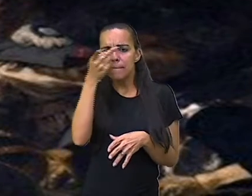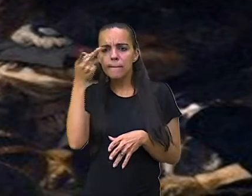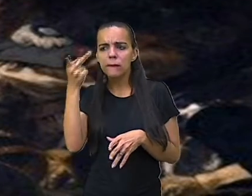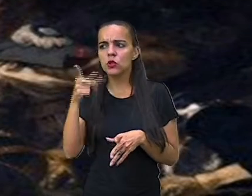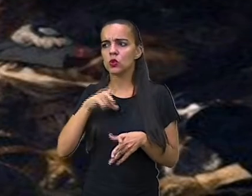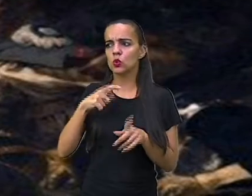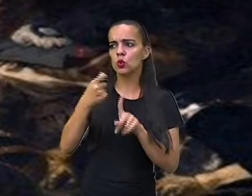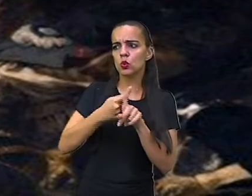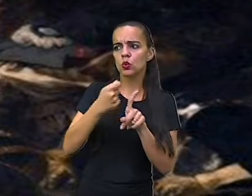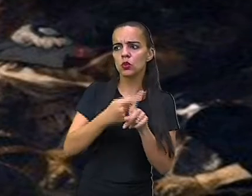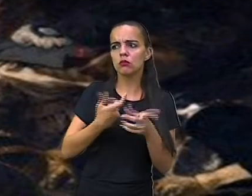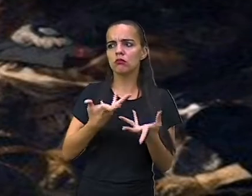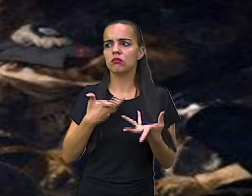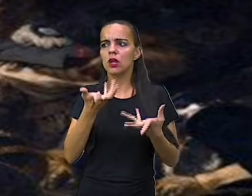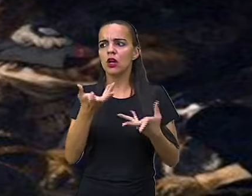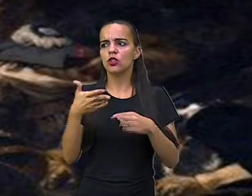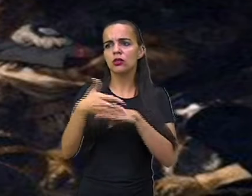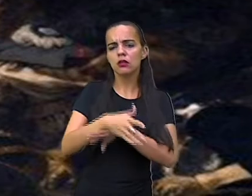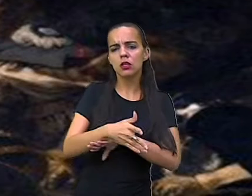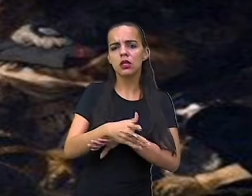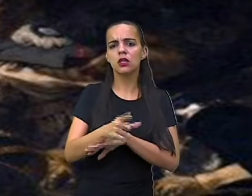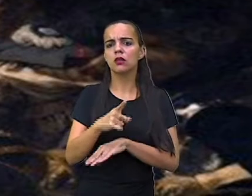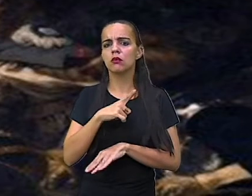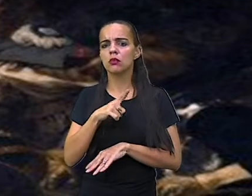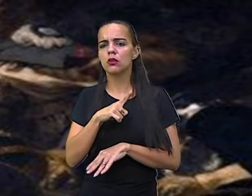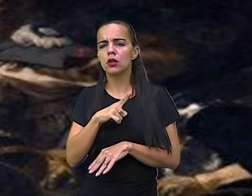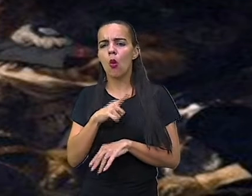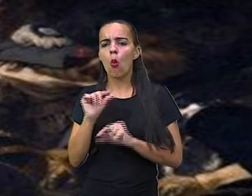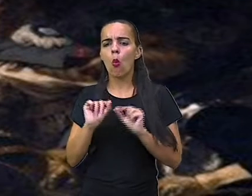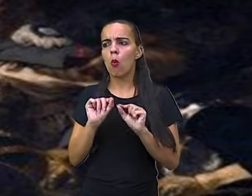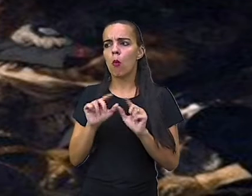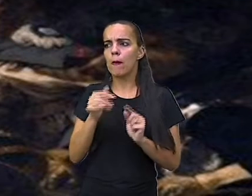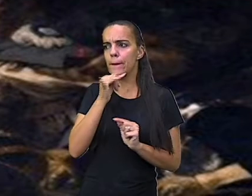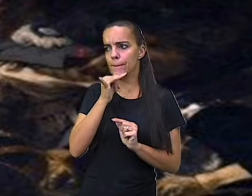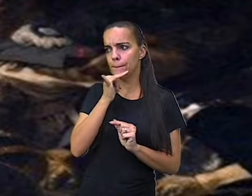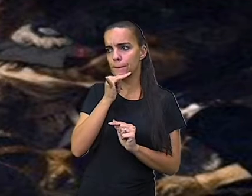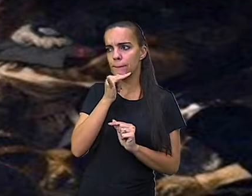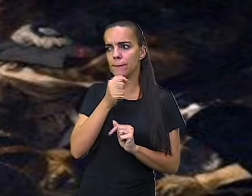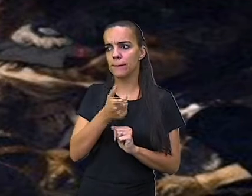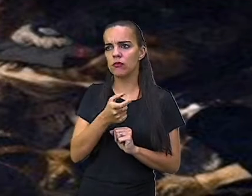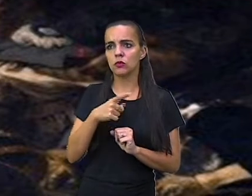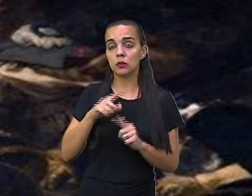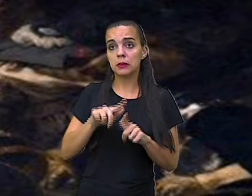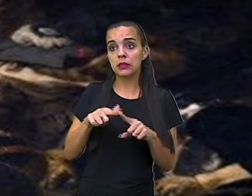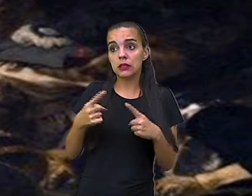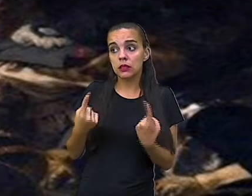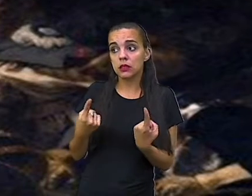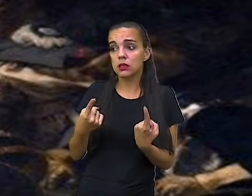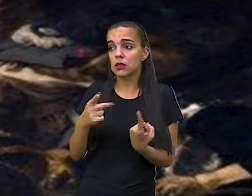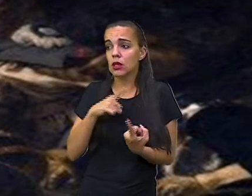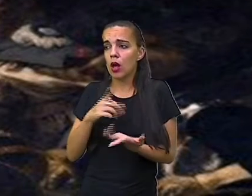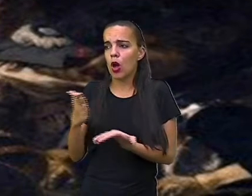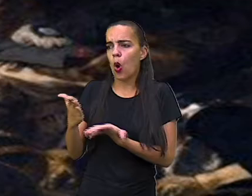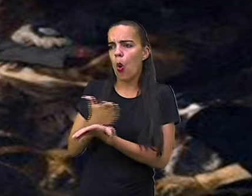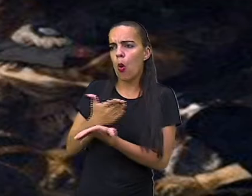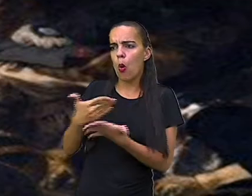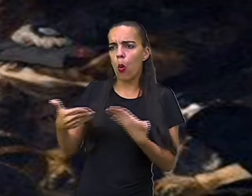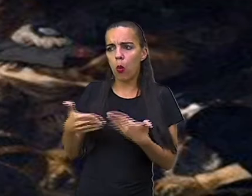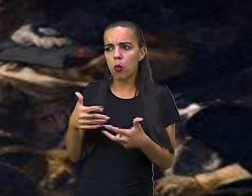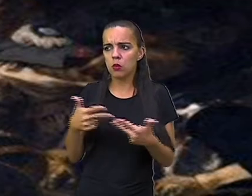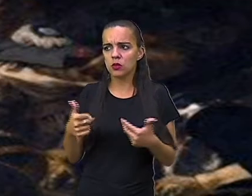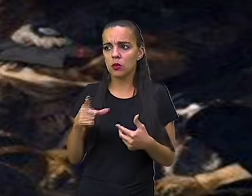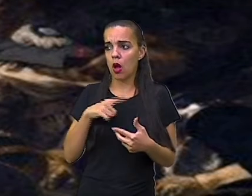sem buscar recuperar toda a autoridade do período absolutista. No entanto, não foi da mesma maneira que